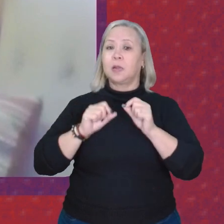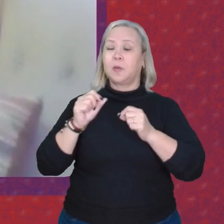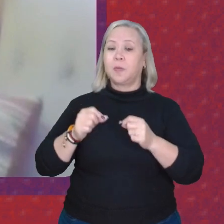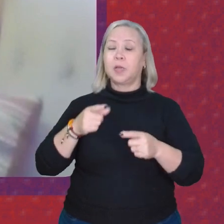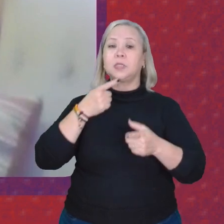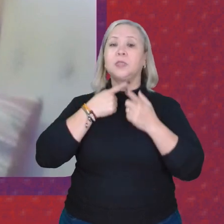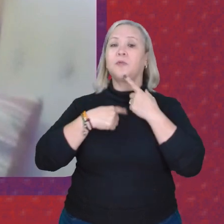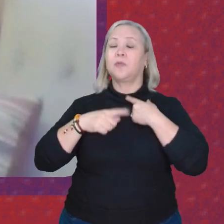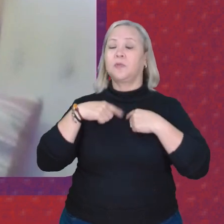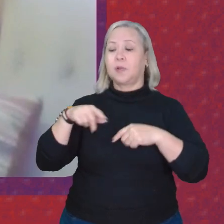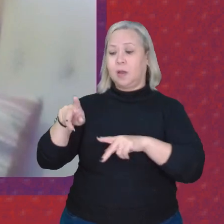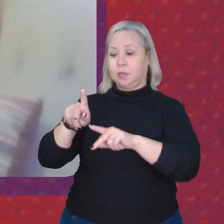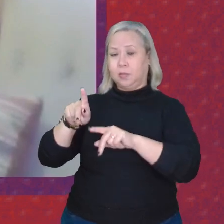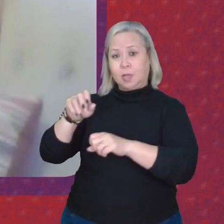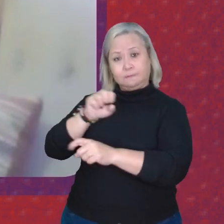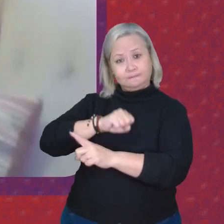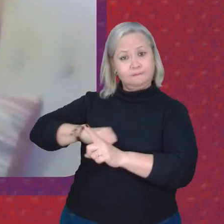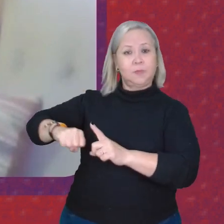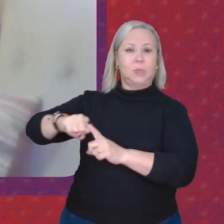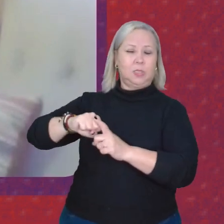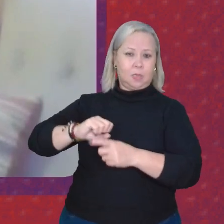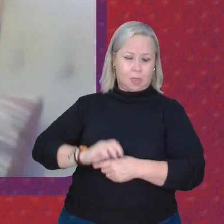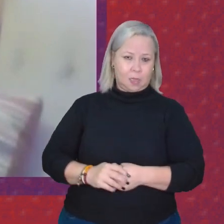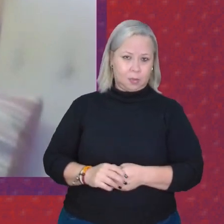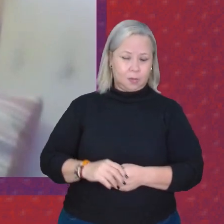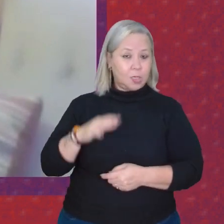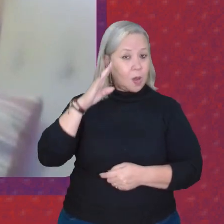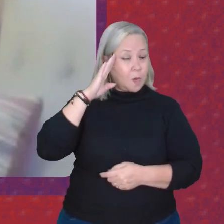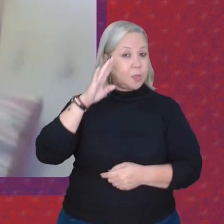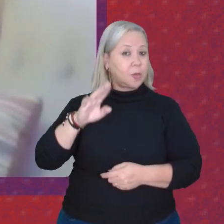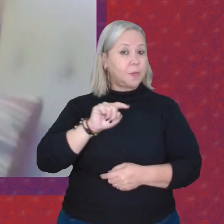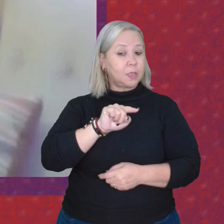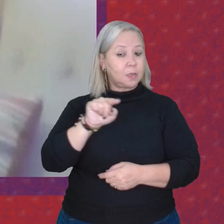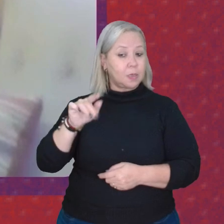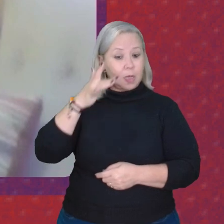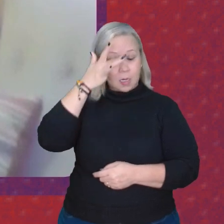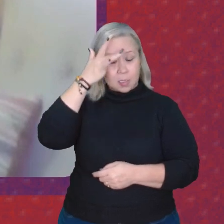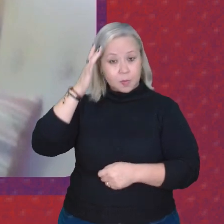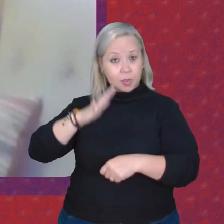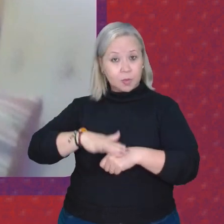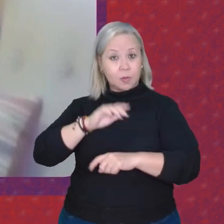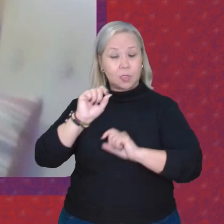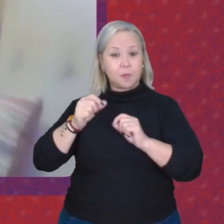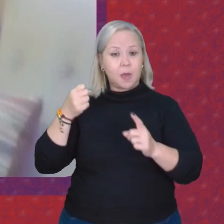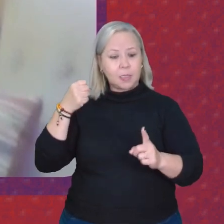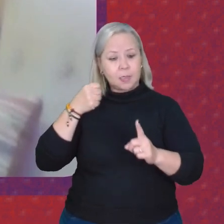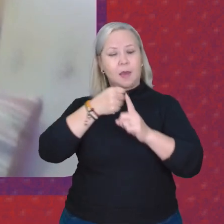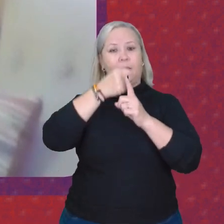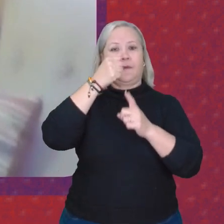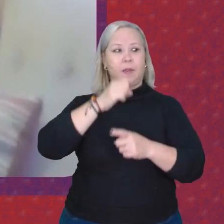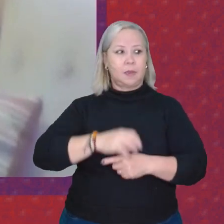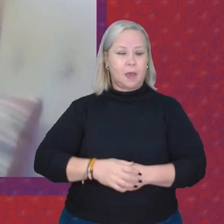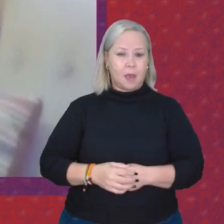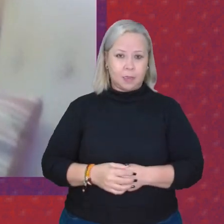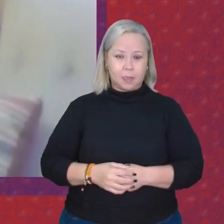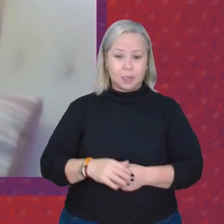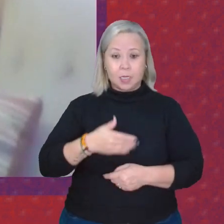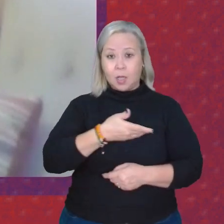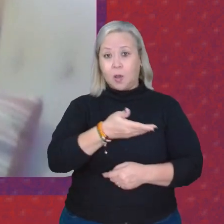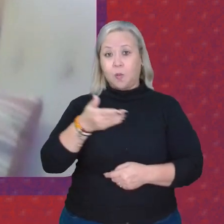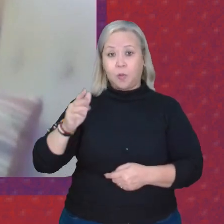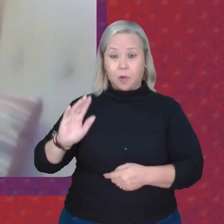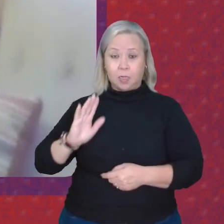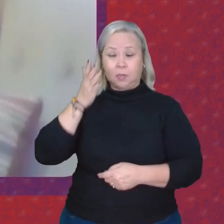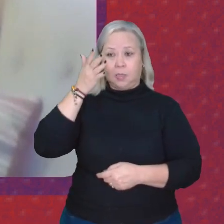da sociedade, né? E principalmente daquelas pessoas que são mais afetadas diretamente por essas decisões